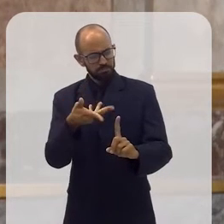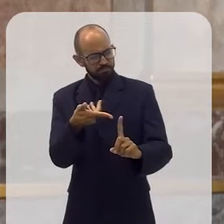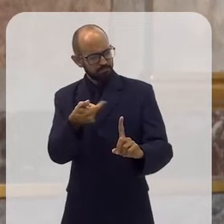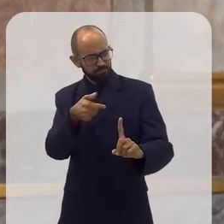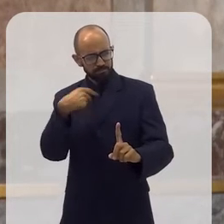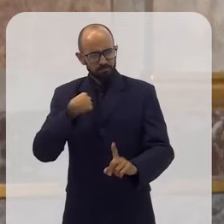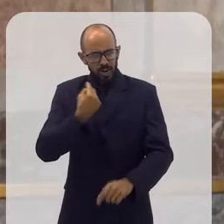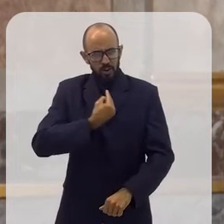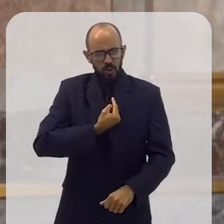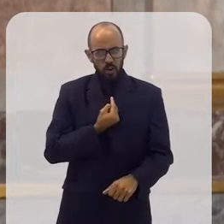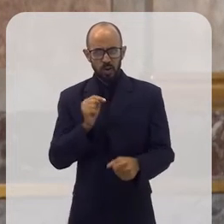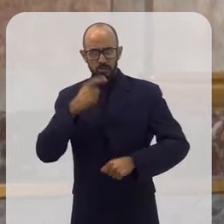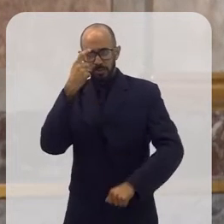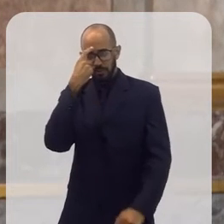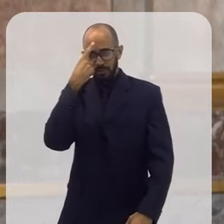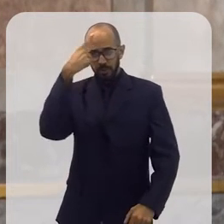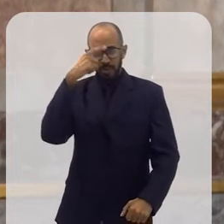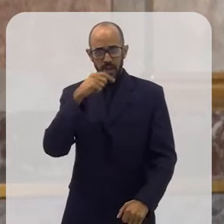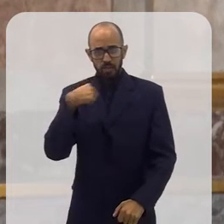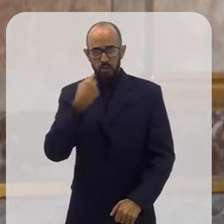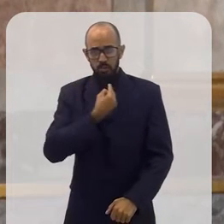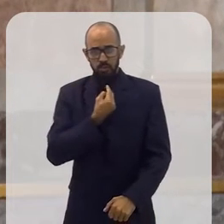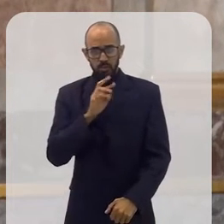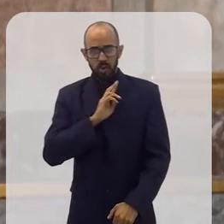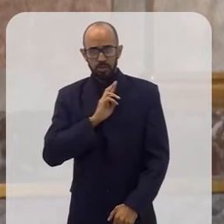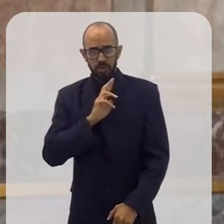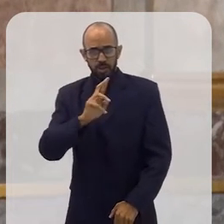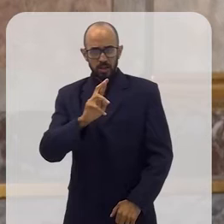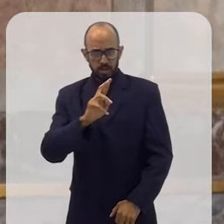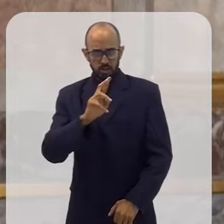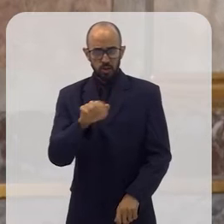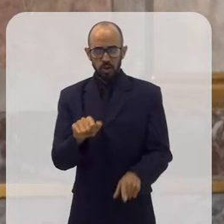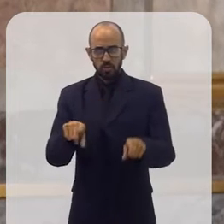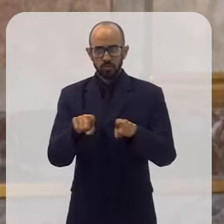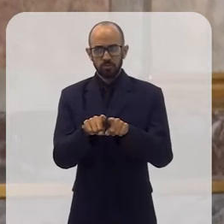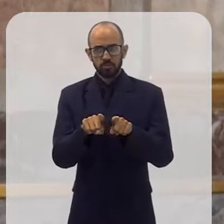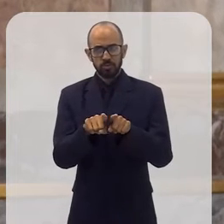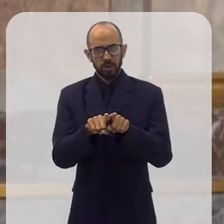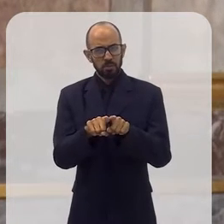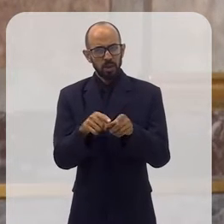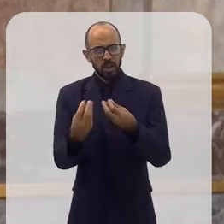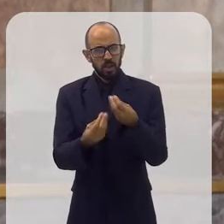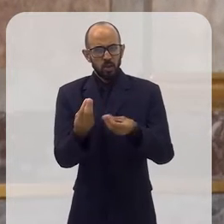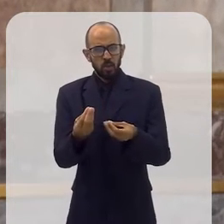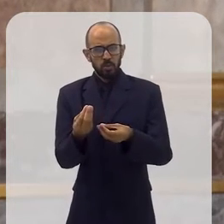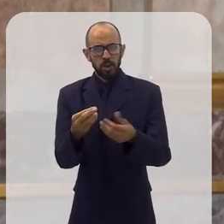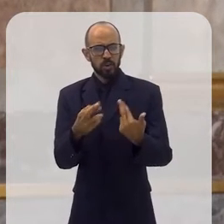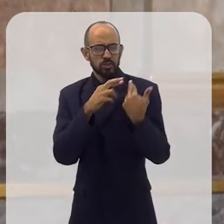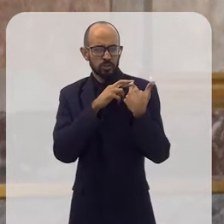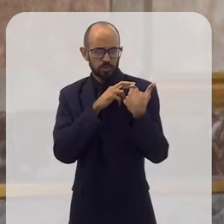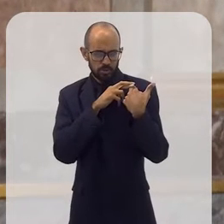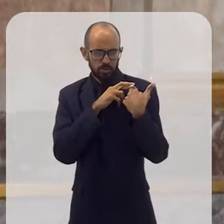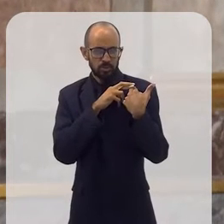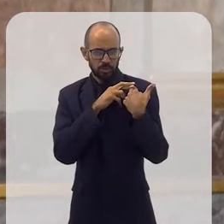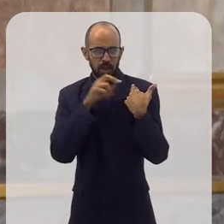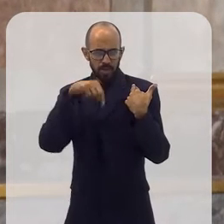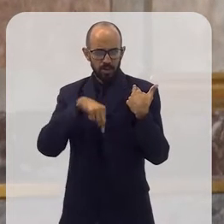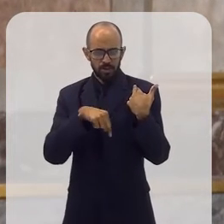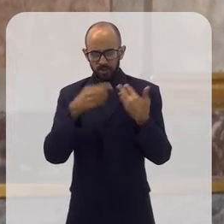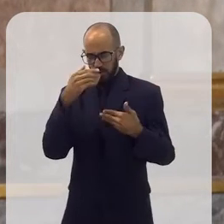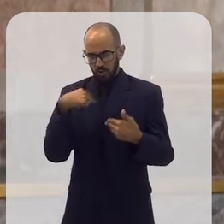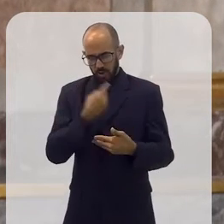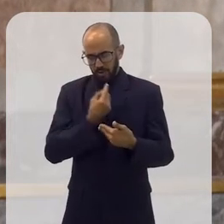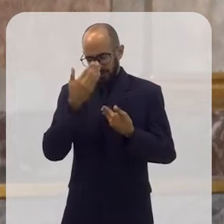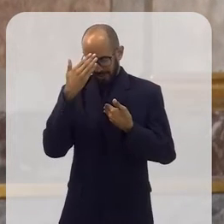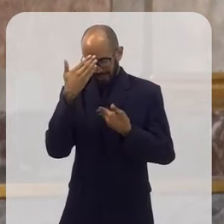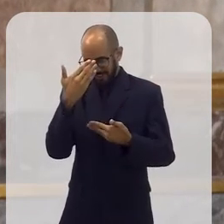gente também dar uma ideia sobre a nossa religião, o nosso vicariato patriarcal aqui.